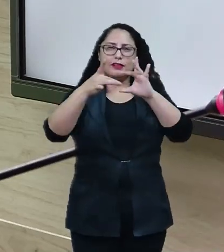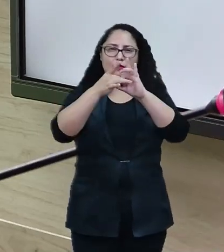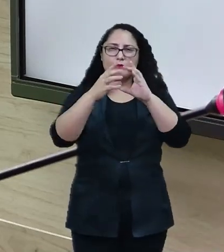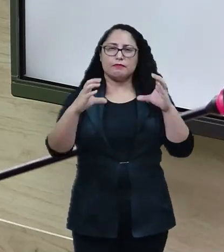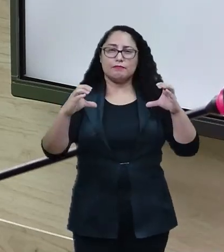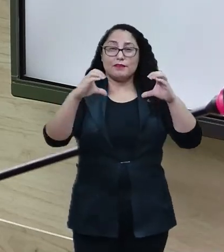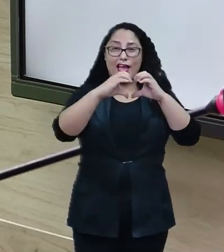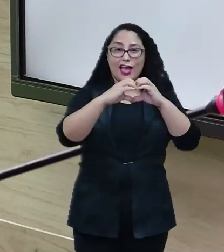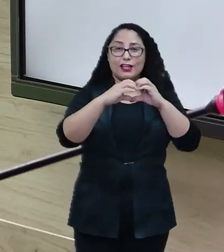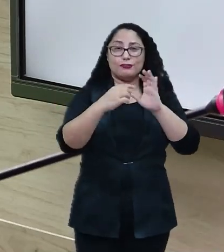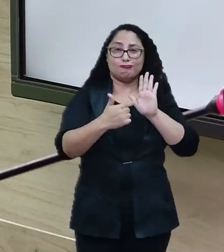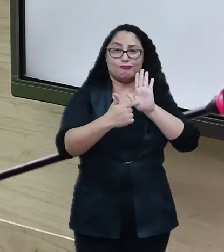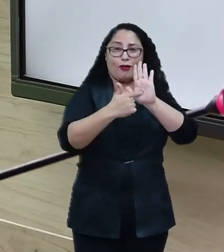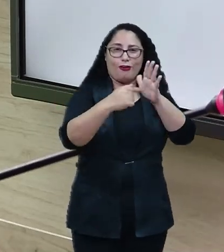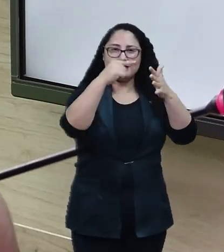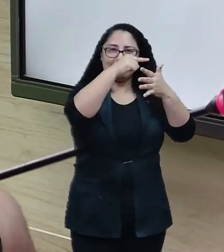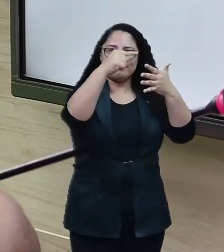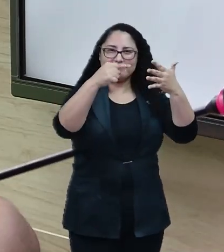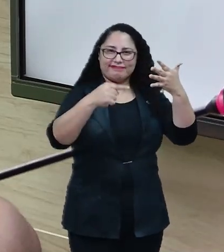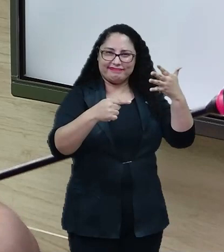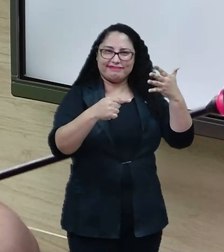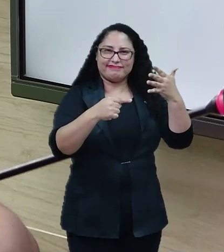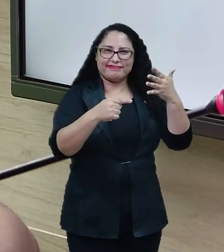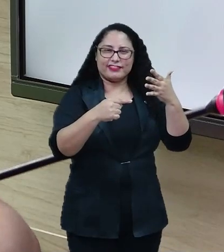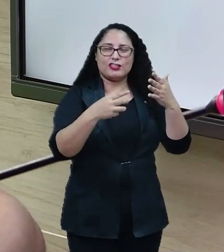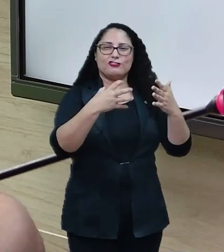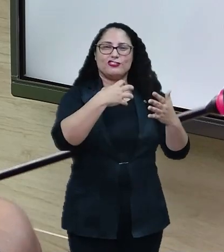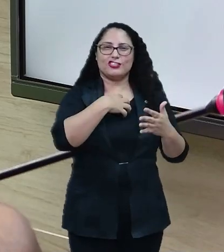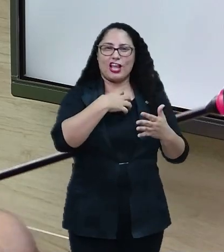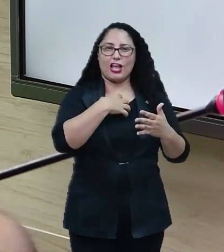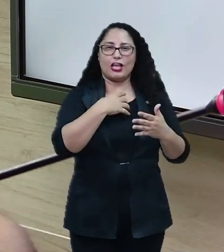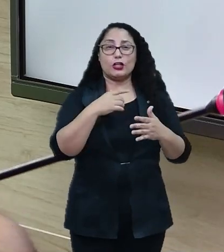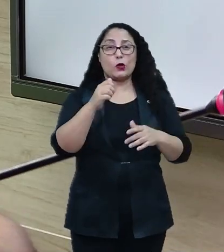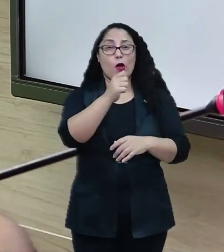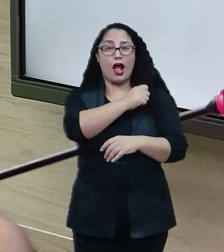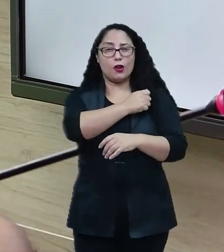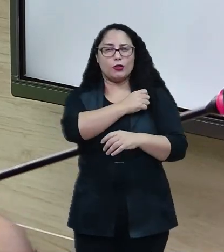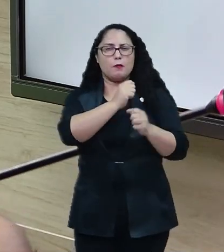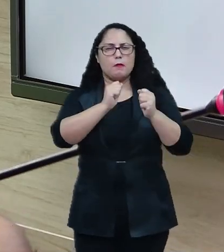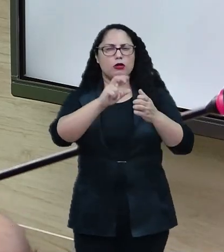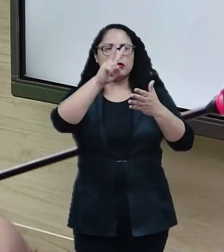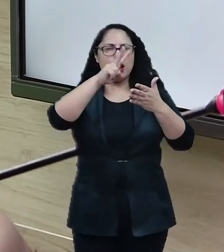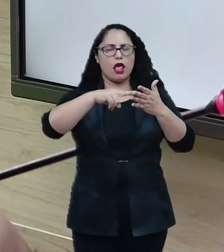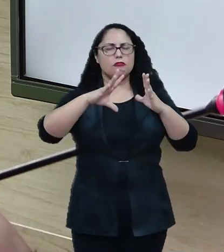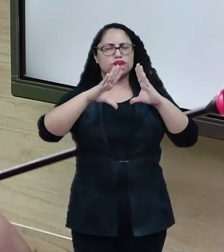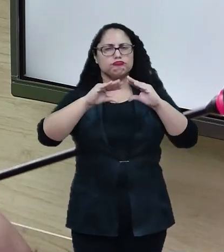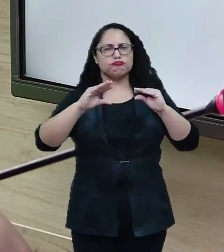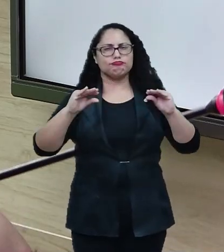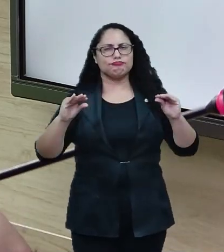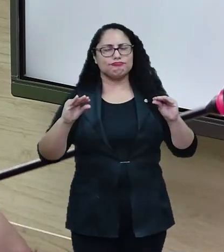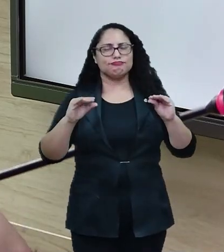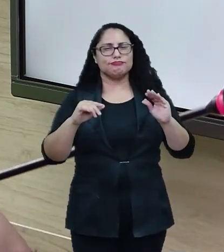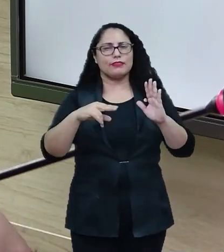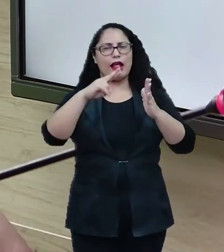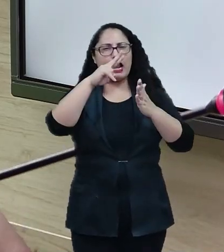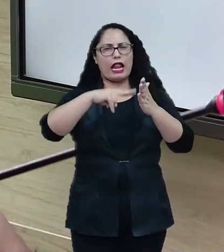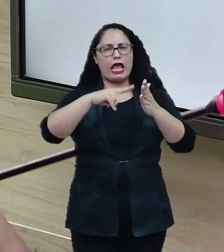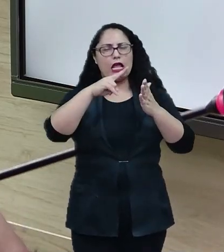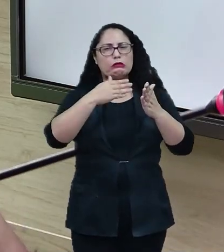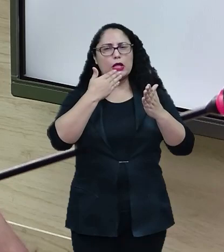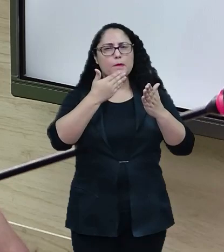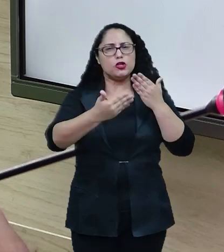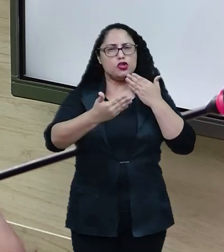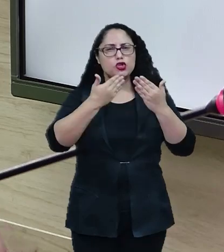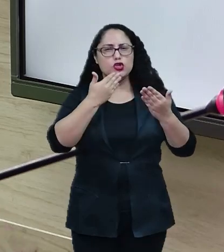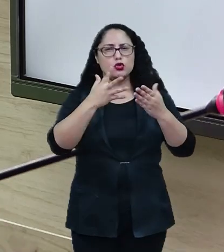os critérios são apresentados de tal forma que o estudante possa ler com tranquilidade o que está sendo